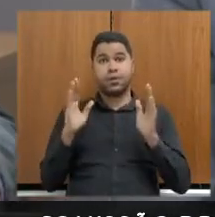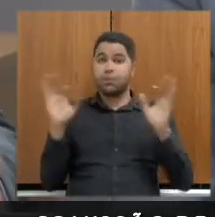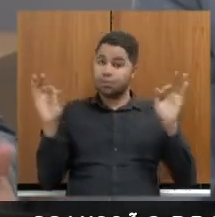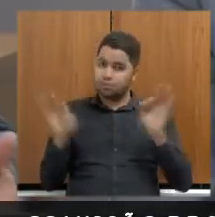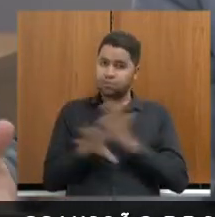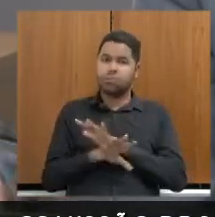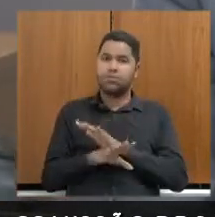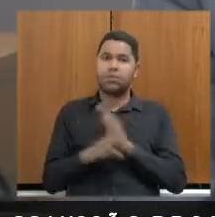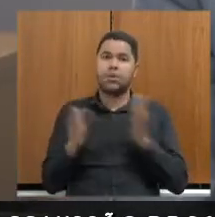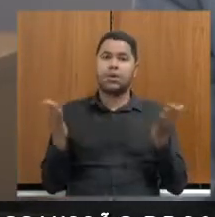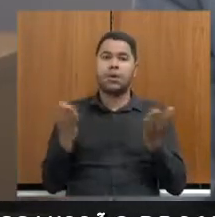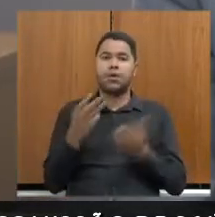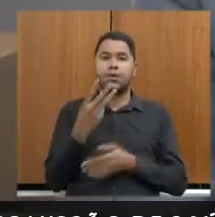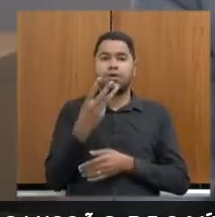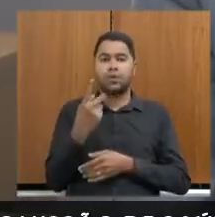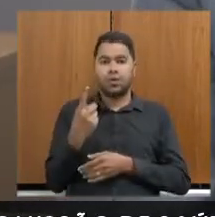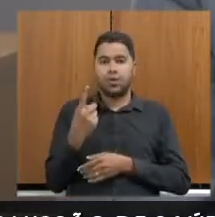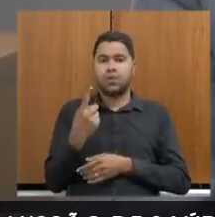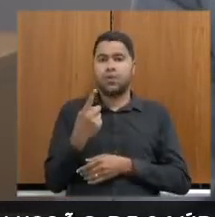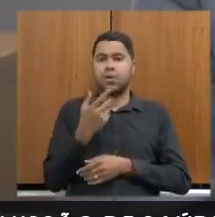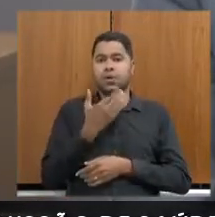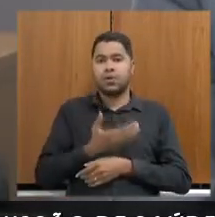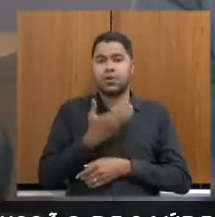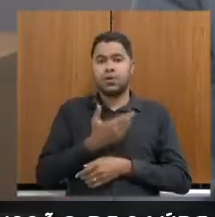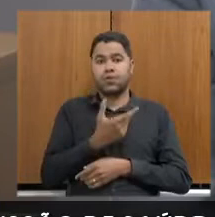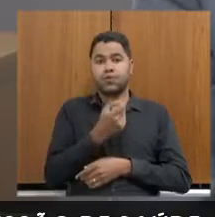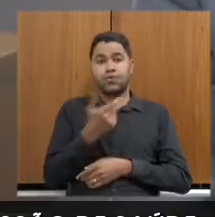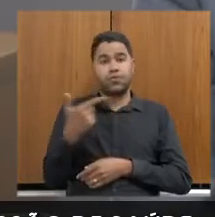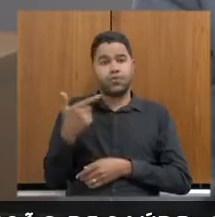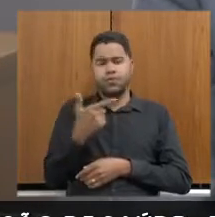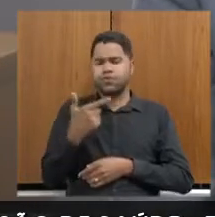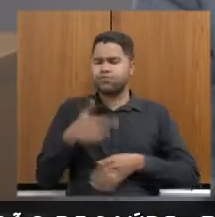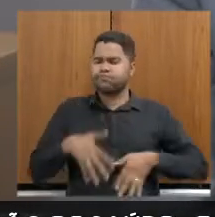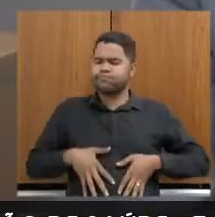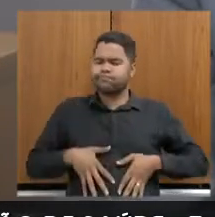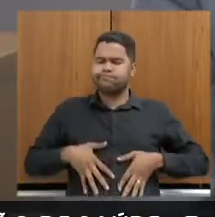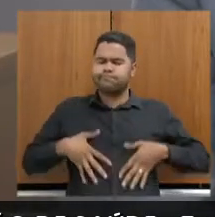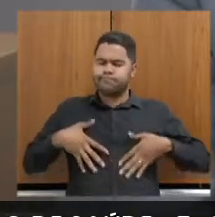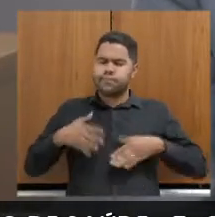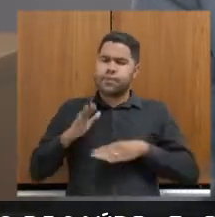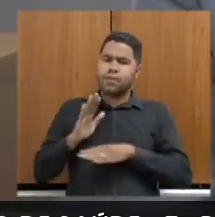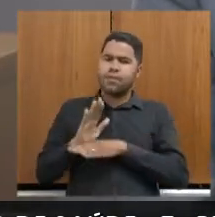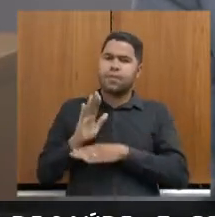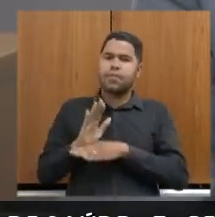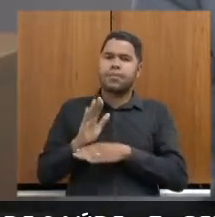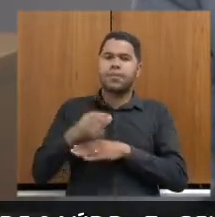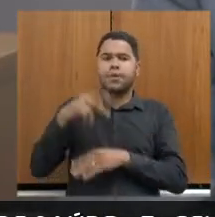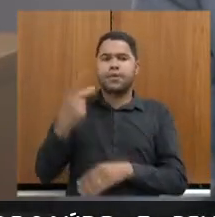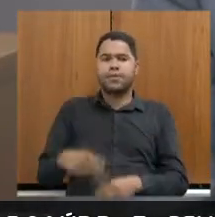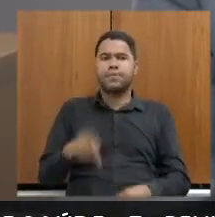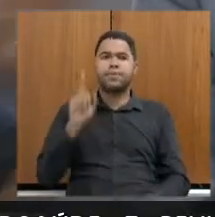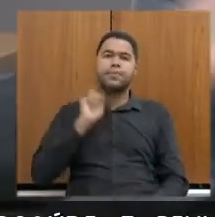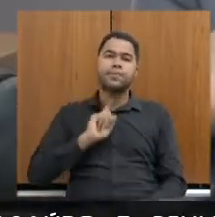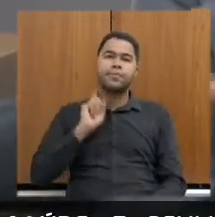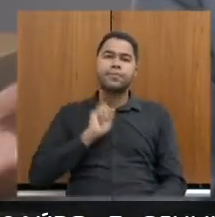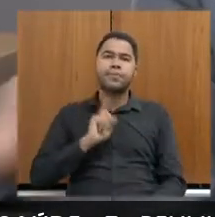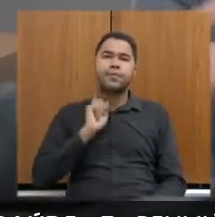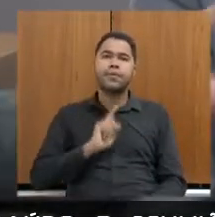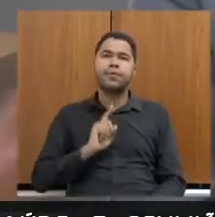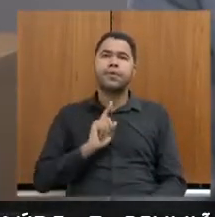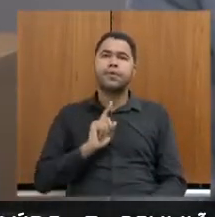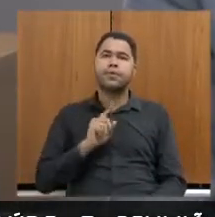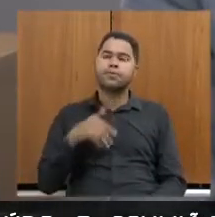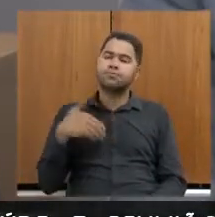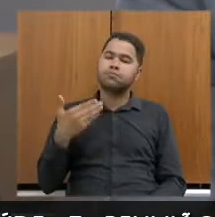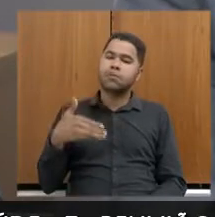encerrar agora Trinta e Um de dezembro do ano de 22 dou por satisfeito da minha contribuição com estado de Minas Gerais para o lado de